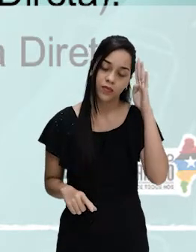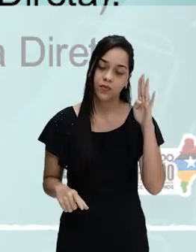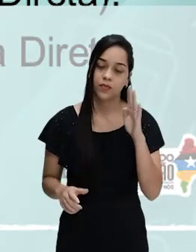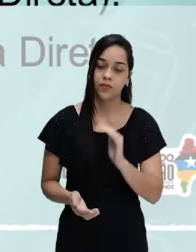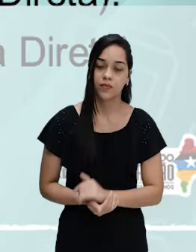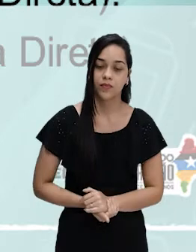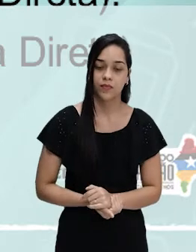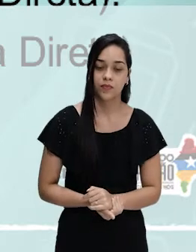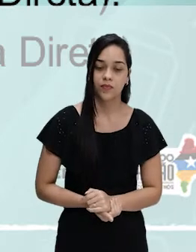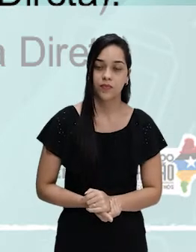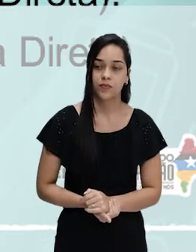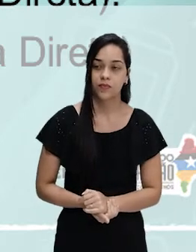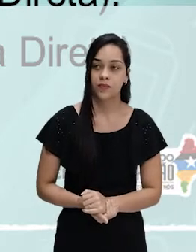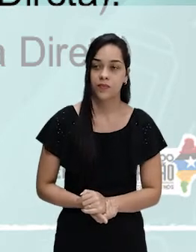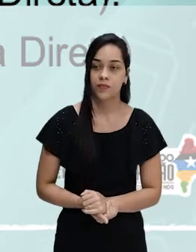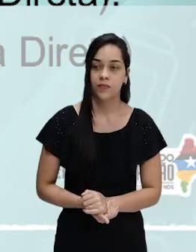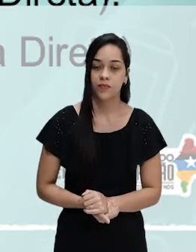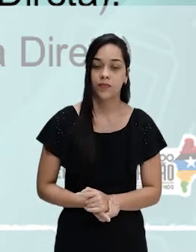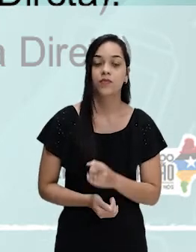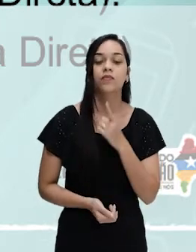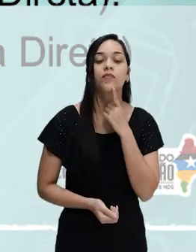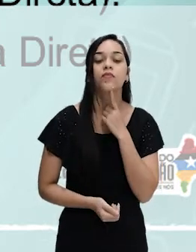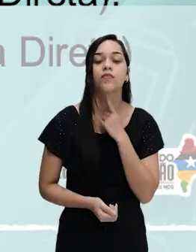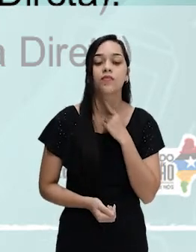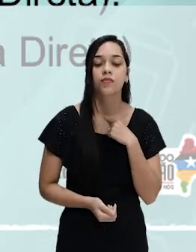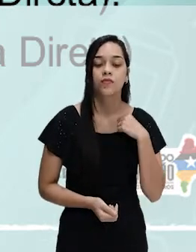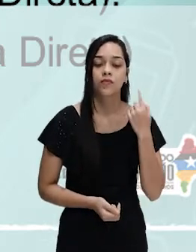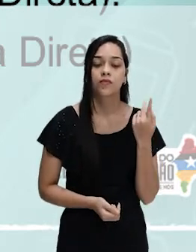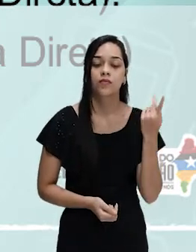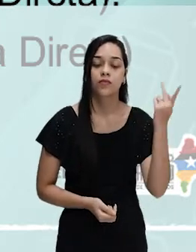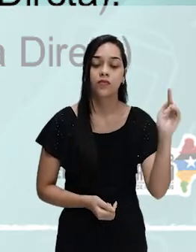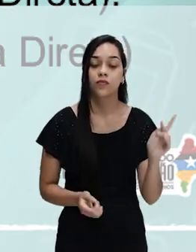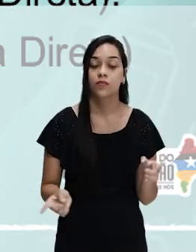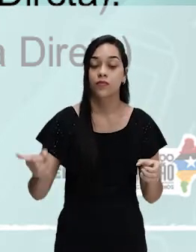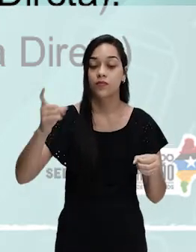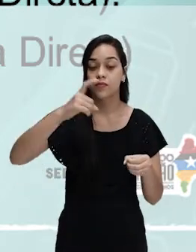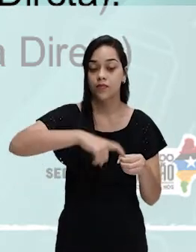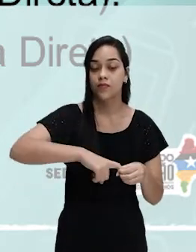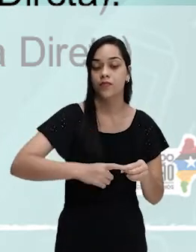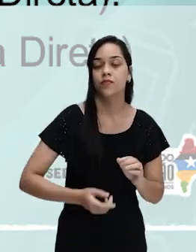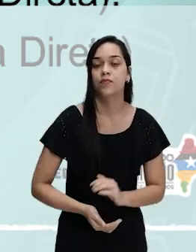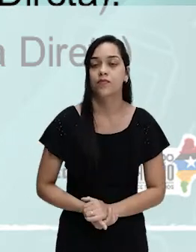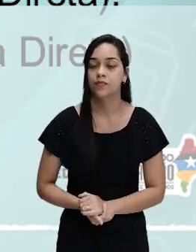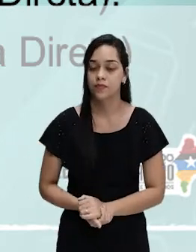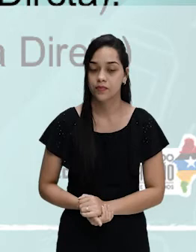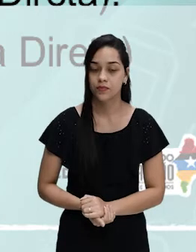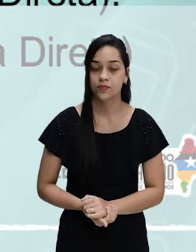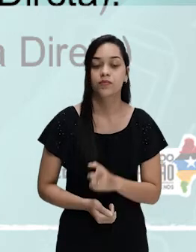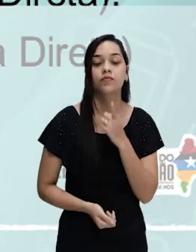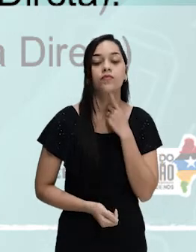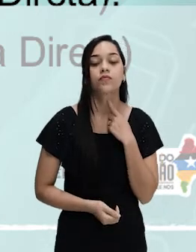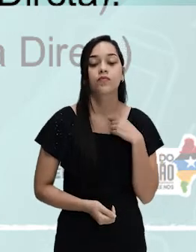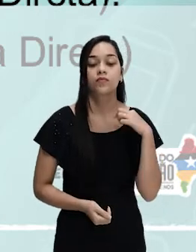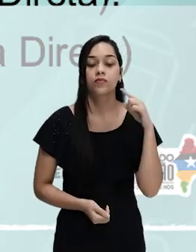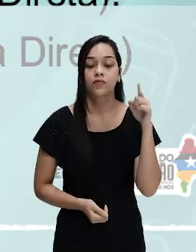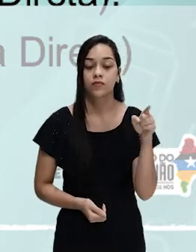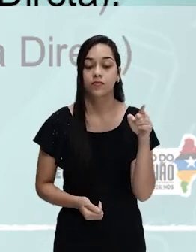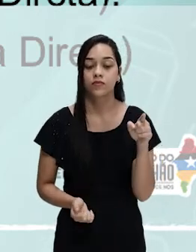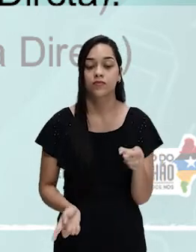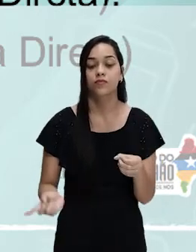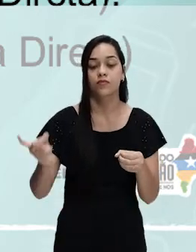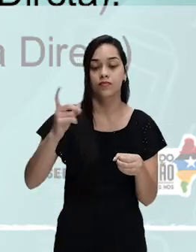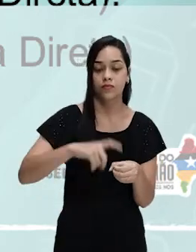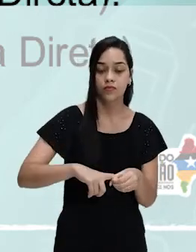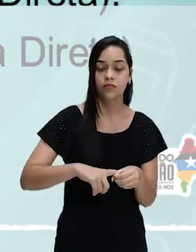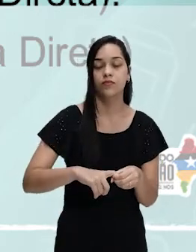oração principal. Desejo o seu regresso. Quem deseja, deseja alguma coisa. Desejo que você regressasse.